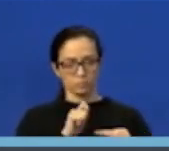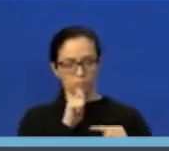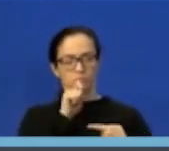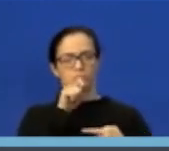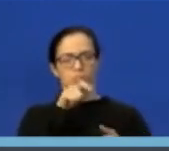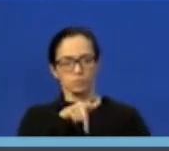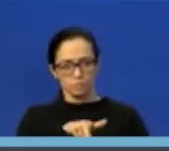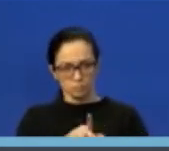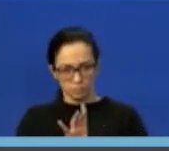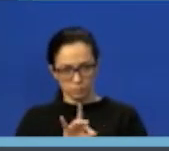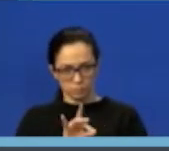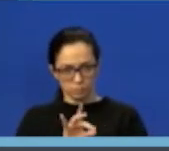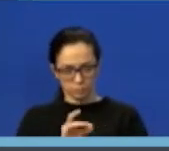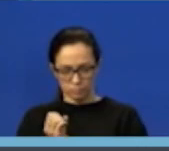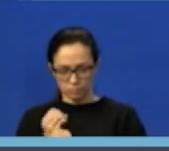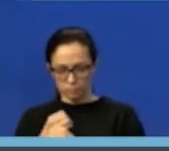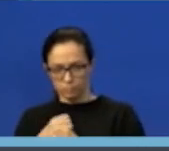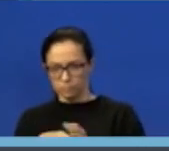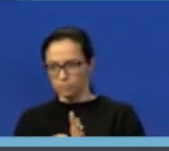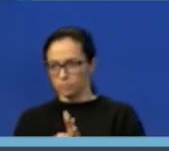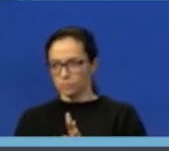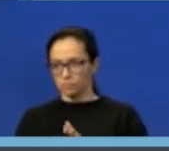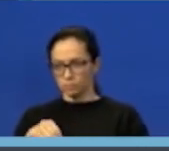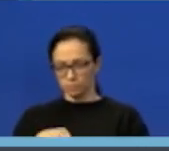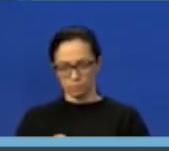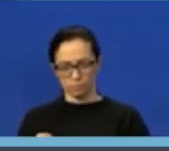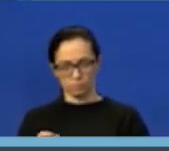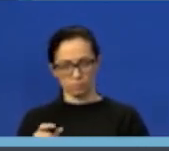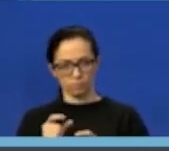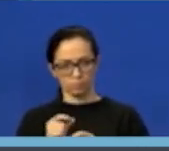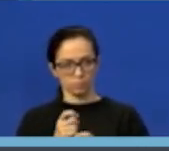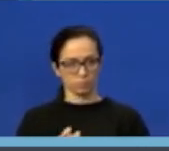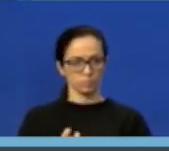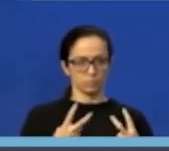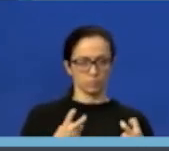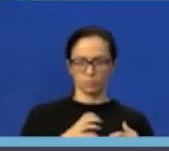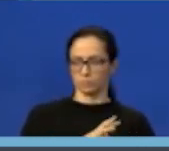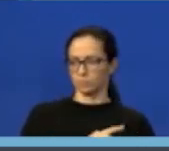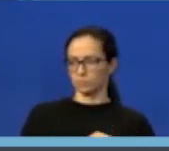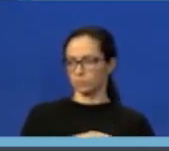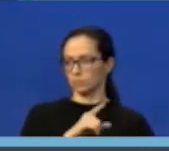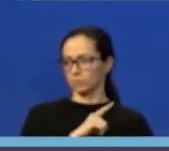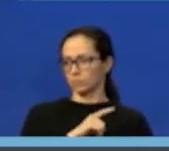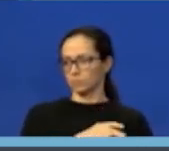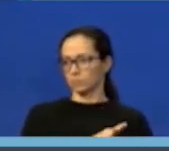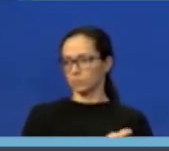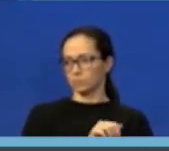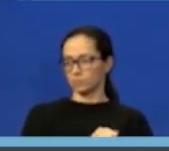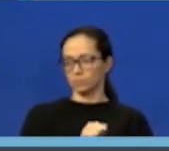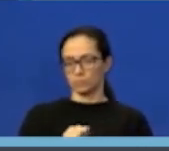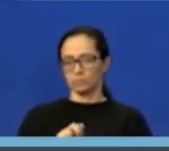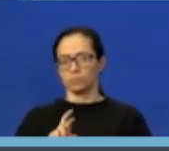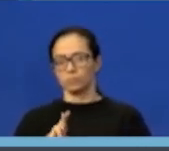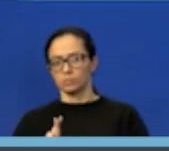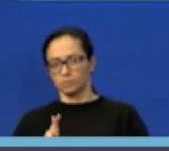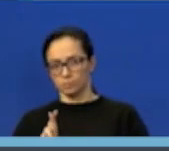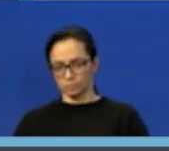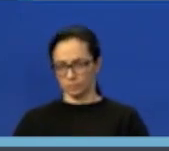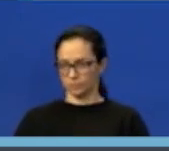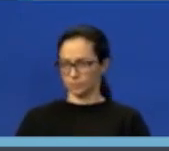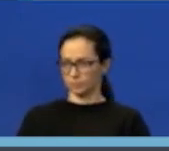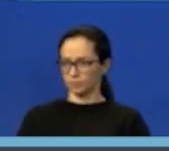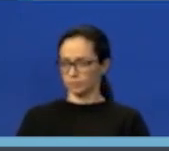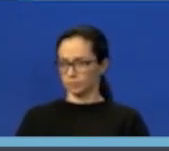que uma pesquisa, né, do bacilo álcool-ácido resistente, que é o bacilo Bar, né, ou também chamado de Mycobacterium